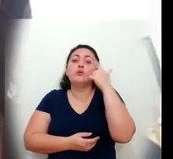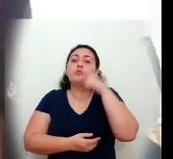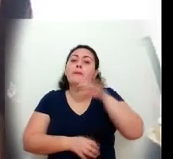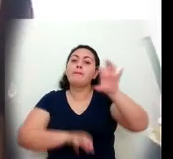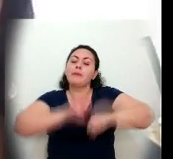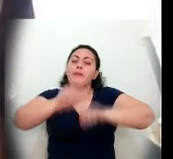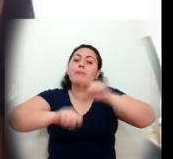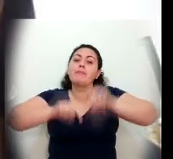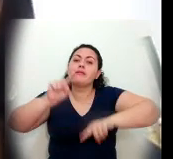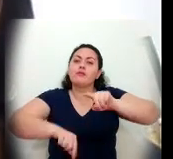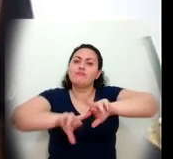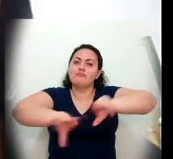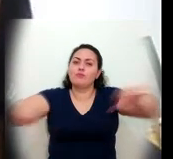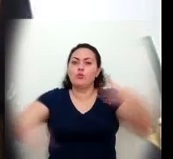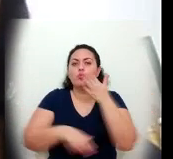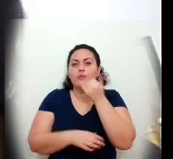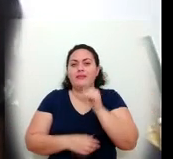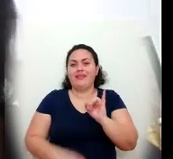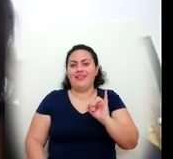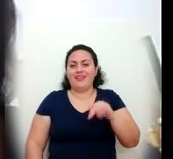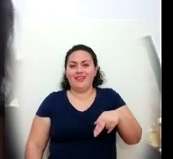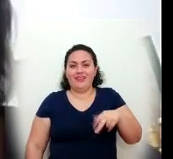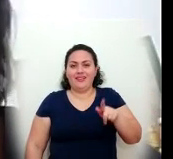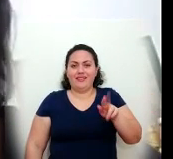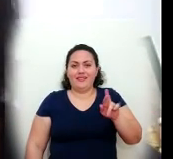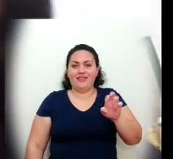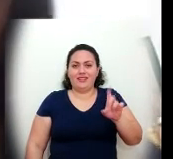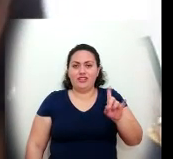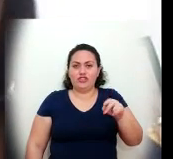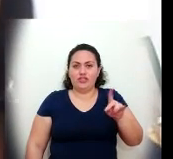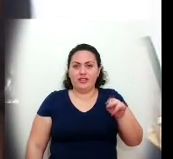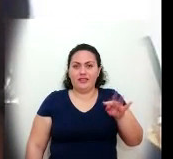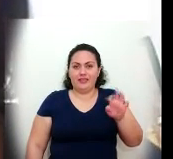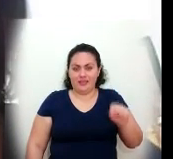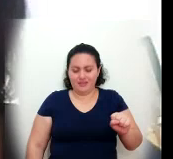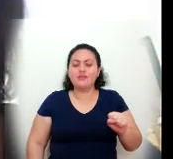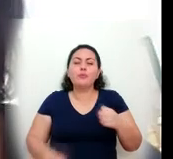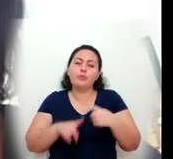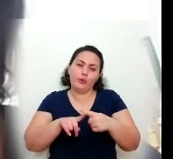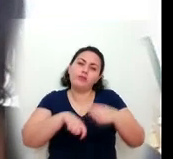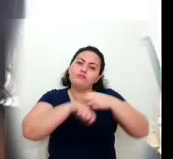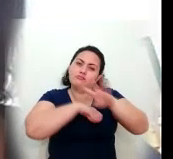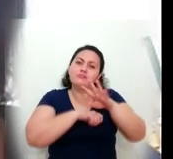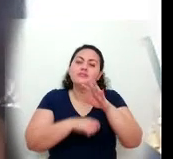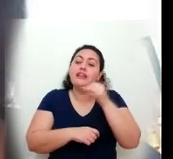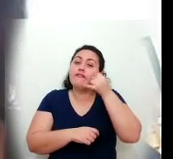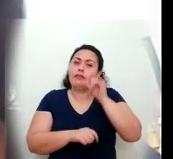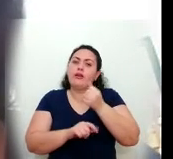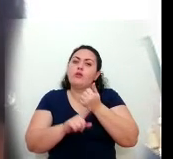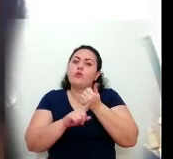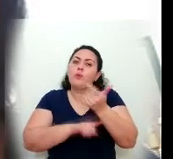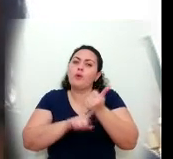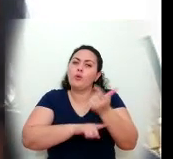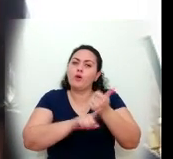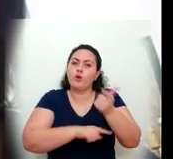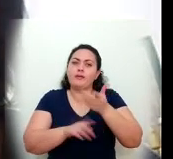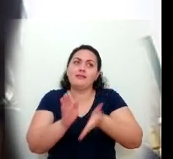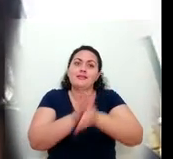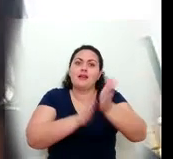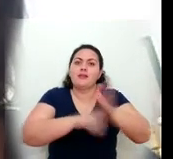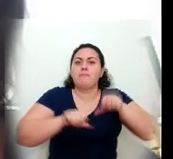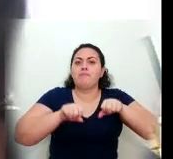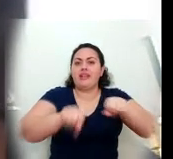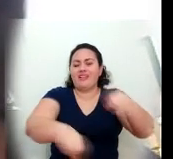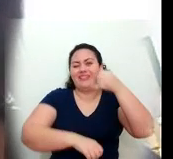Porque tem uma recomendação que as pessoas não saiam para fazer compras com a mesma frequência, né, que sempre se fez. Então, eu acho que vale,